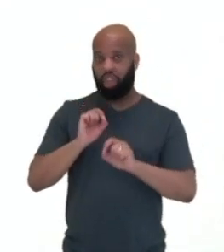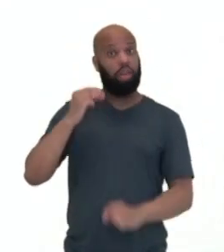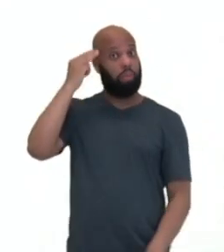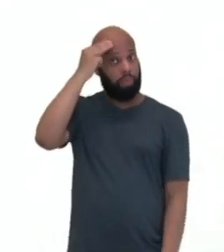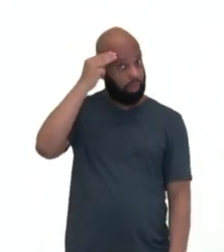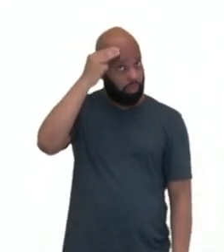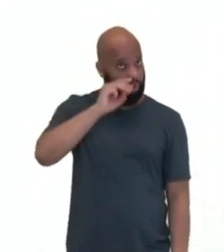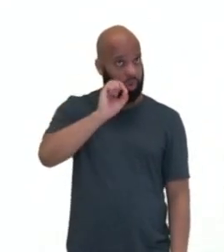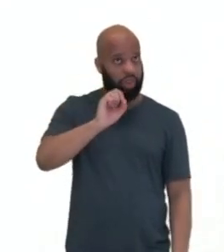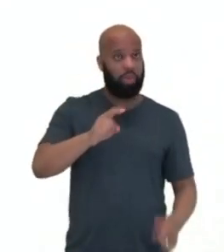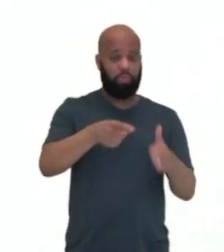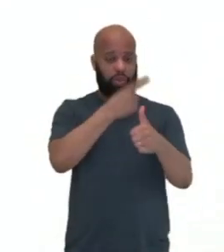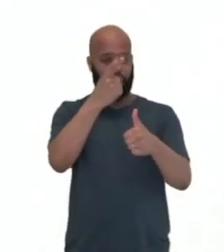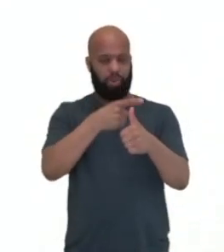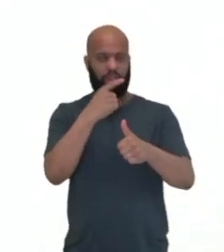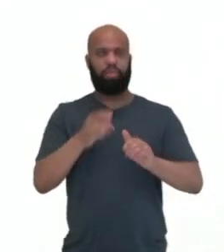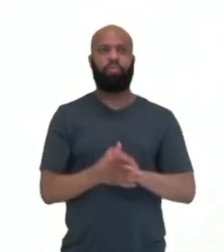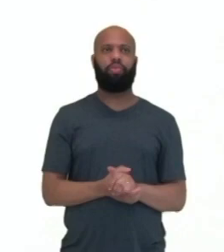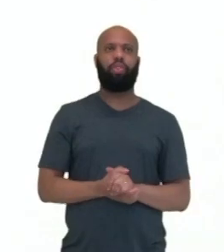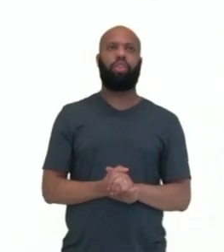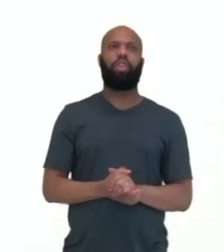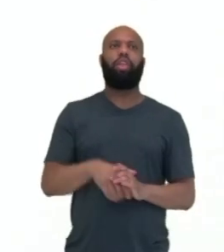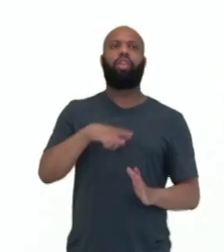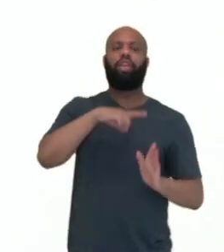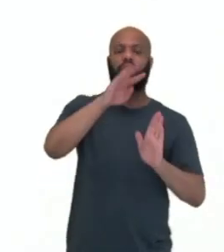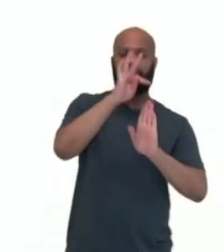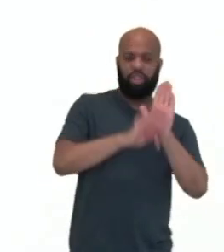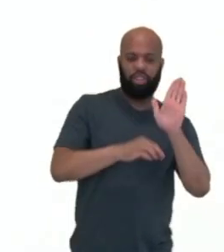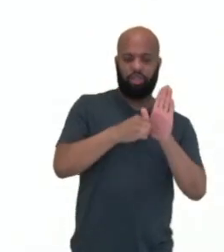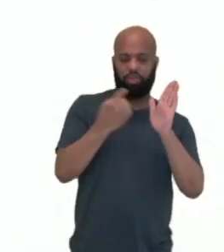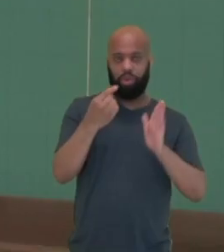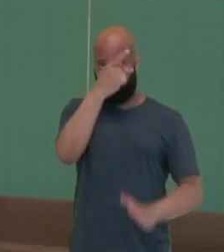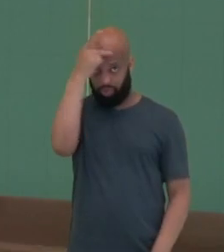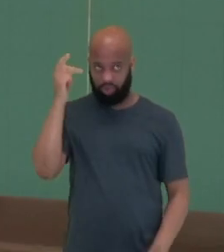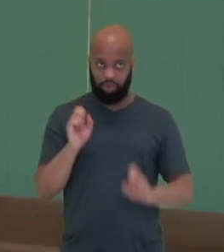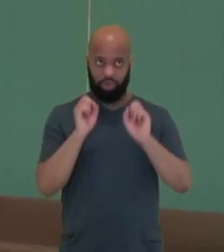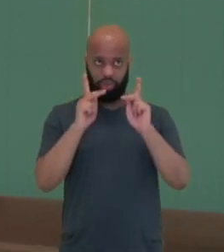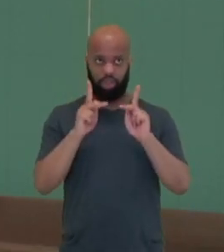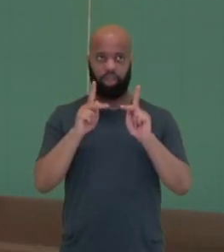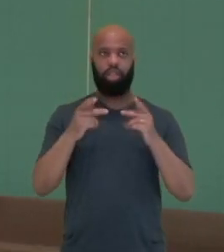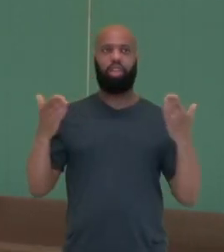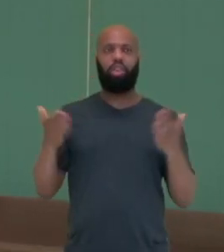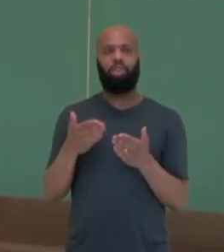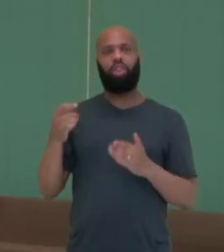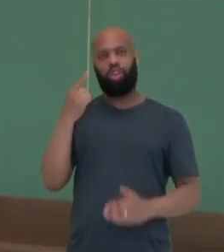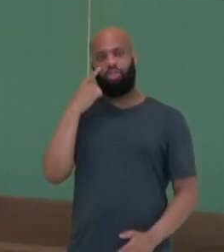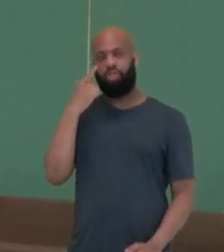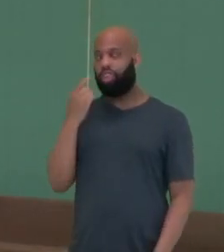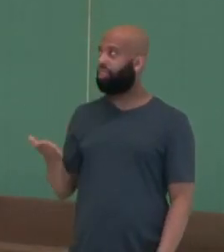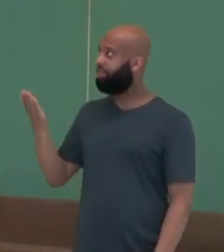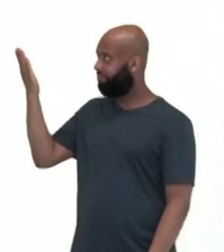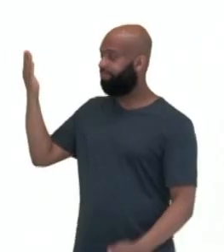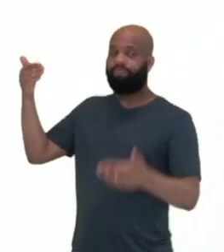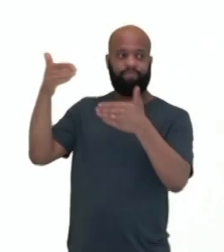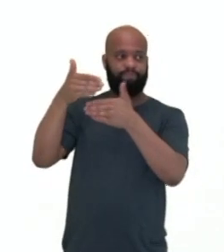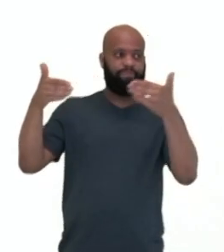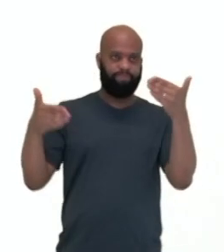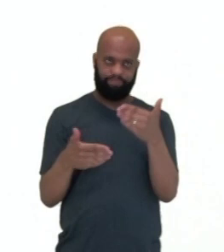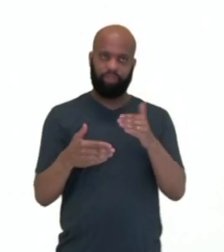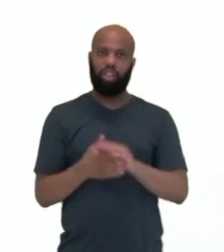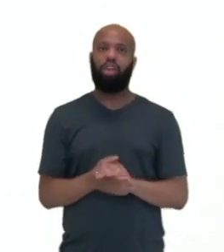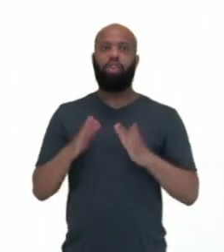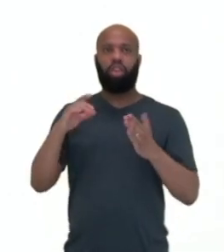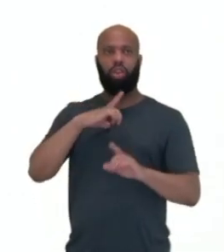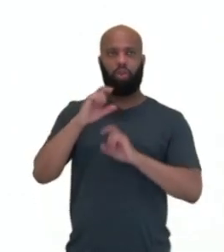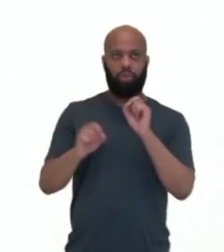seguintes. Primeira delas, texto em primeira pessoa. Acompanhe com a professora na tela aqui.